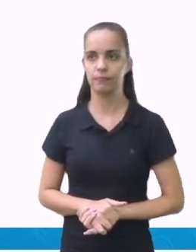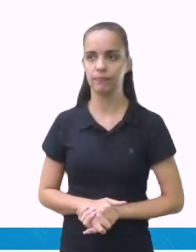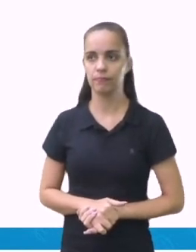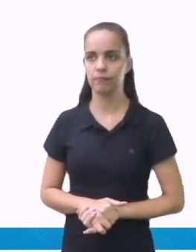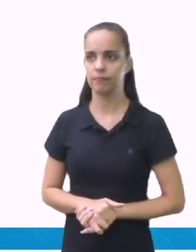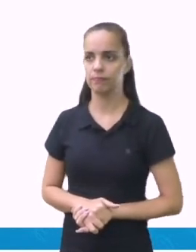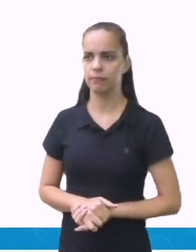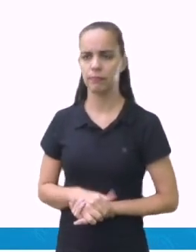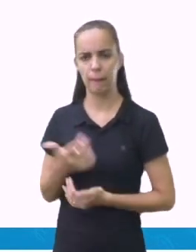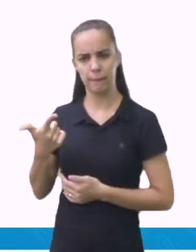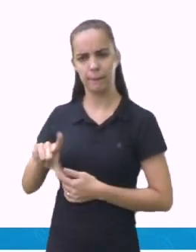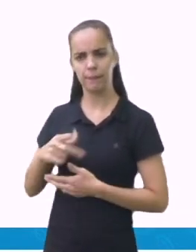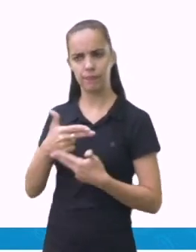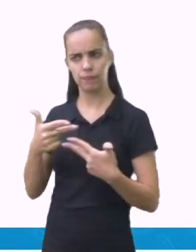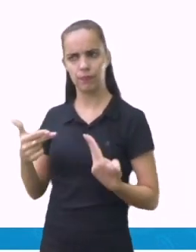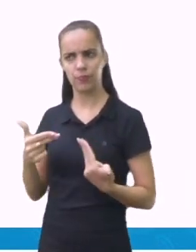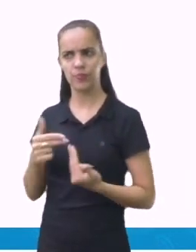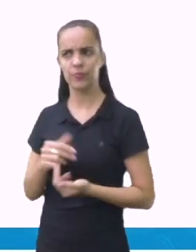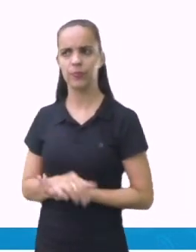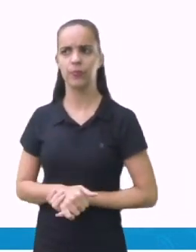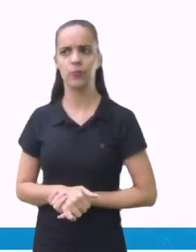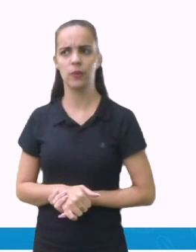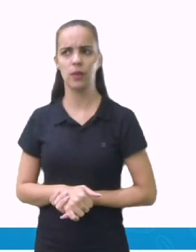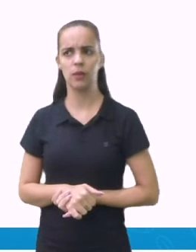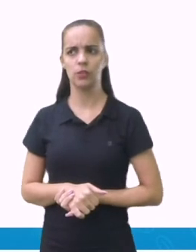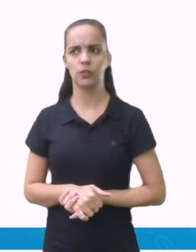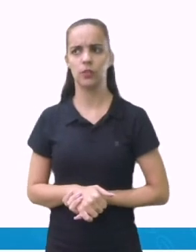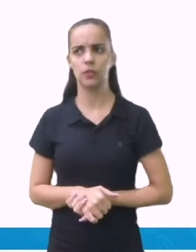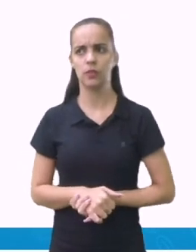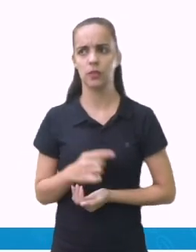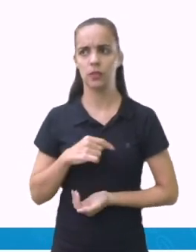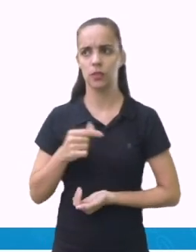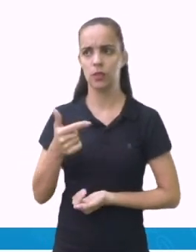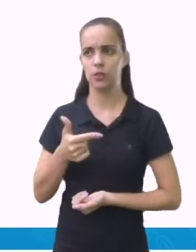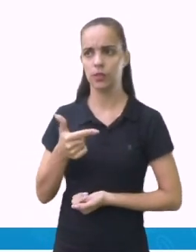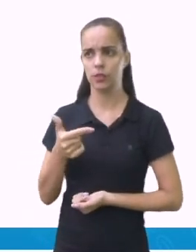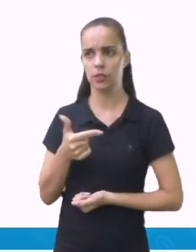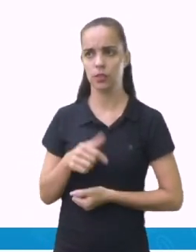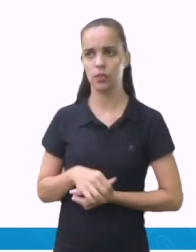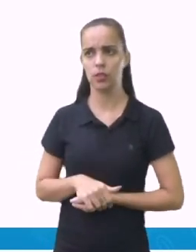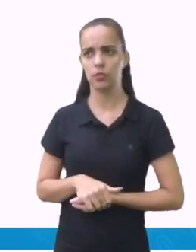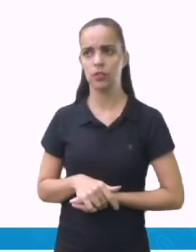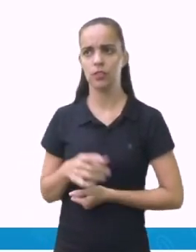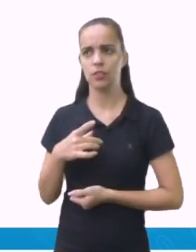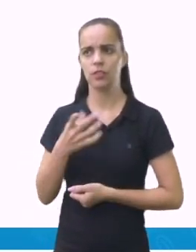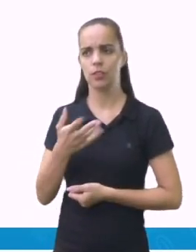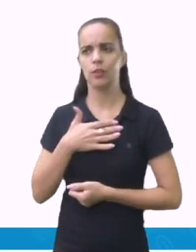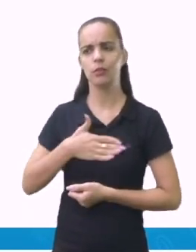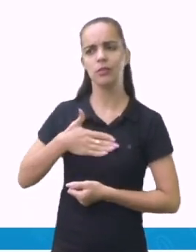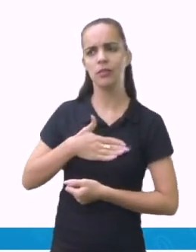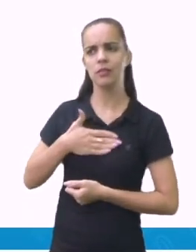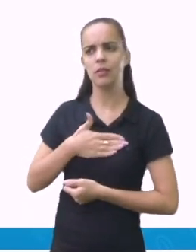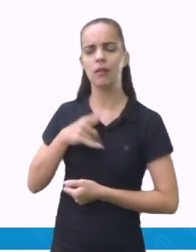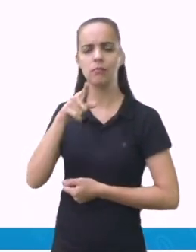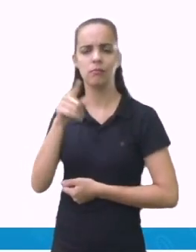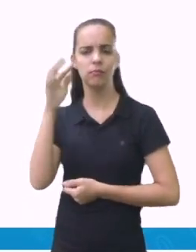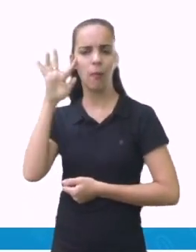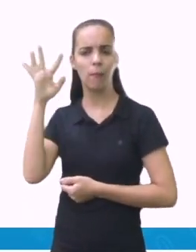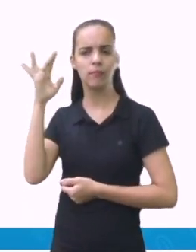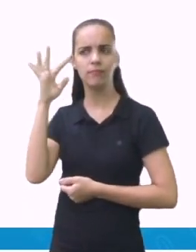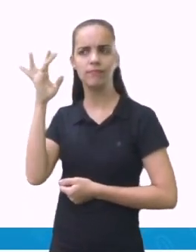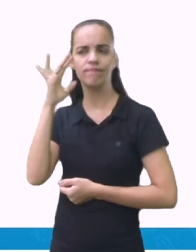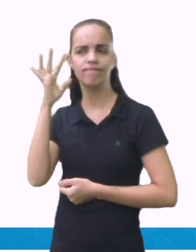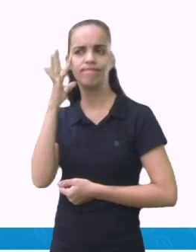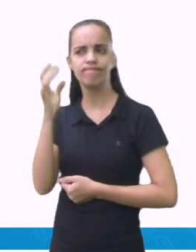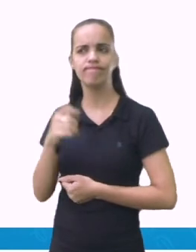Mais alguma coisa? Essa segunda parte, esse restante aqui, eu gostaria que você pensasse